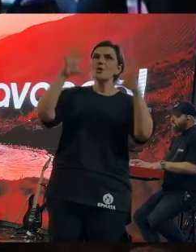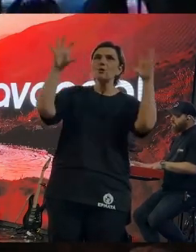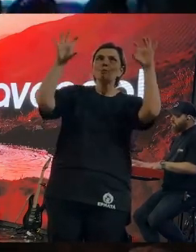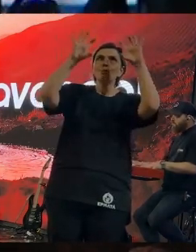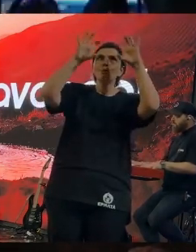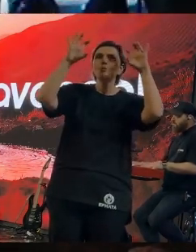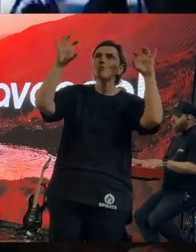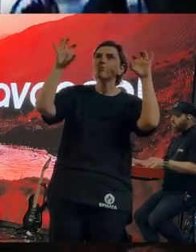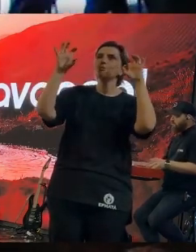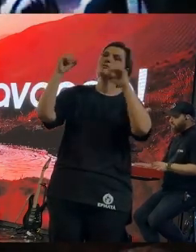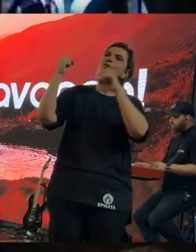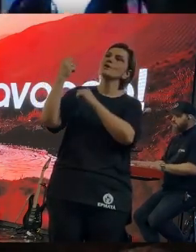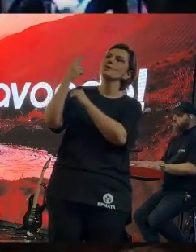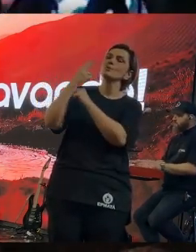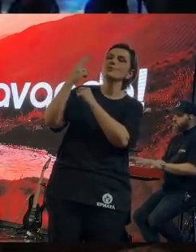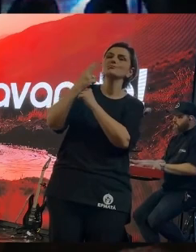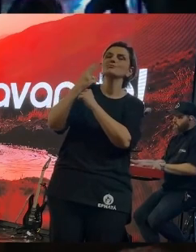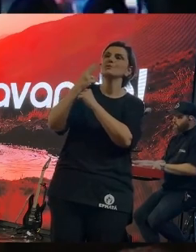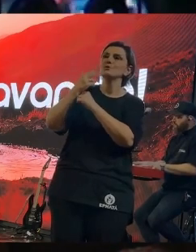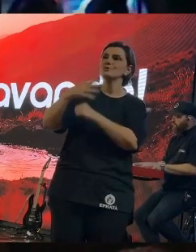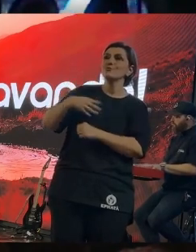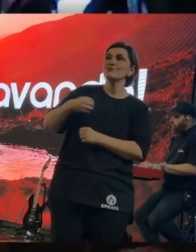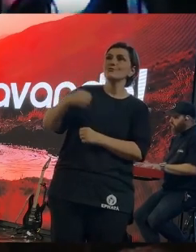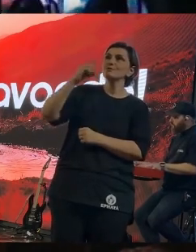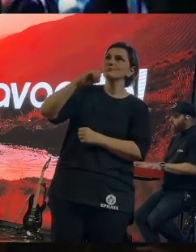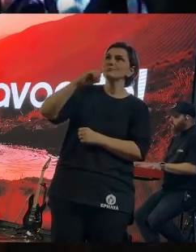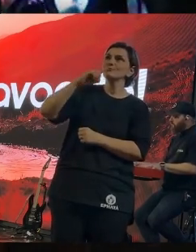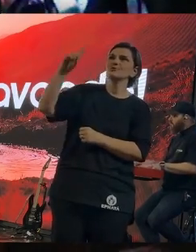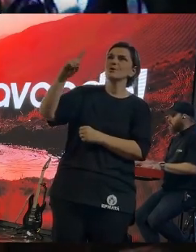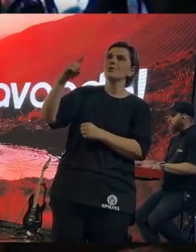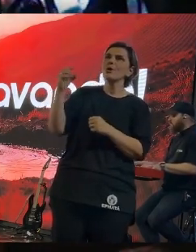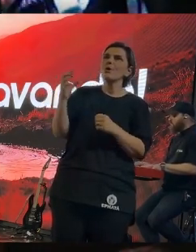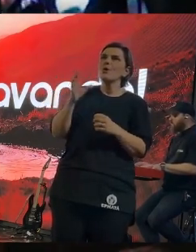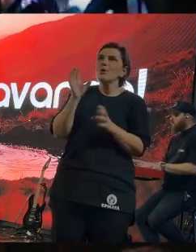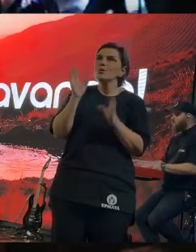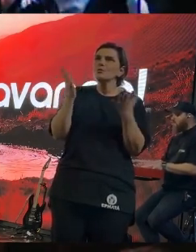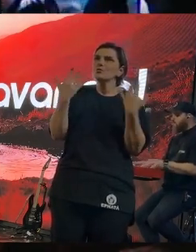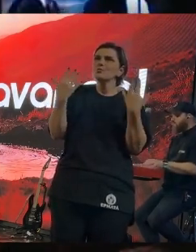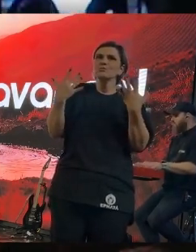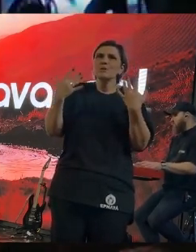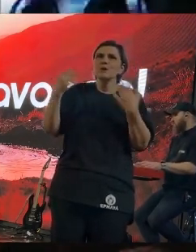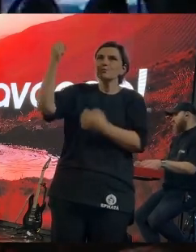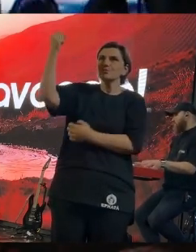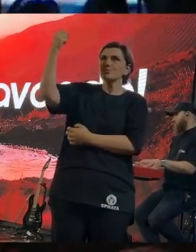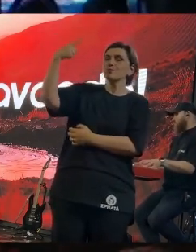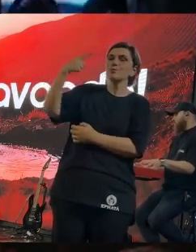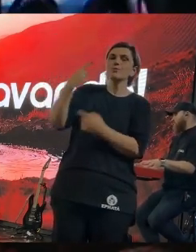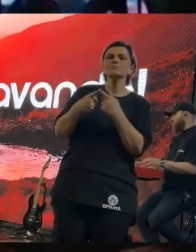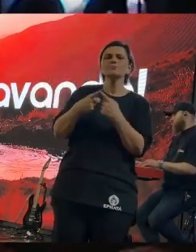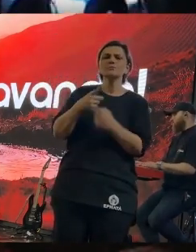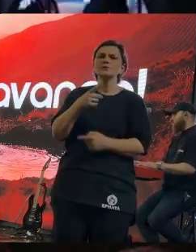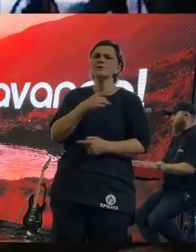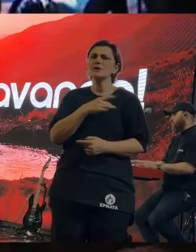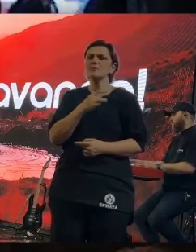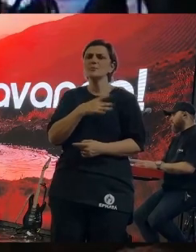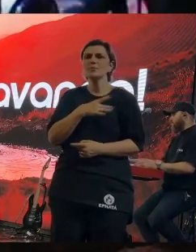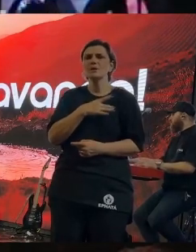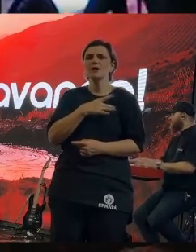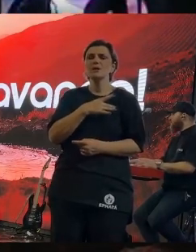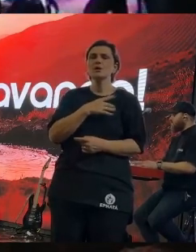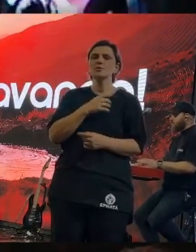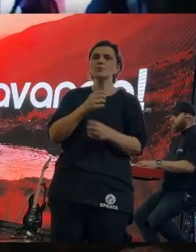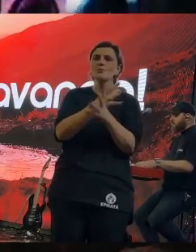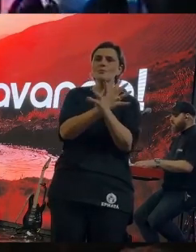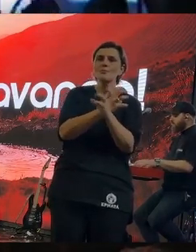os filhos de Deus do calor escaldante do sol? Por que você está com medo do deserto, se a minha Bíblia diz